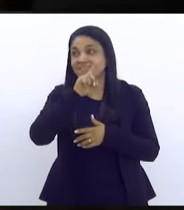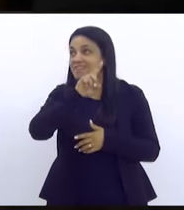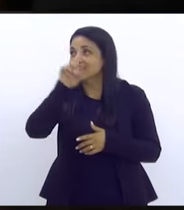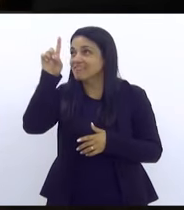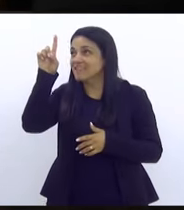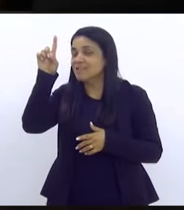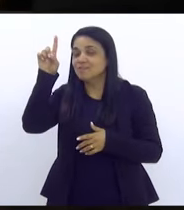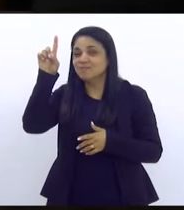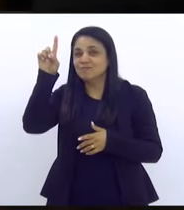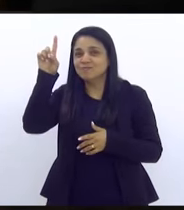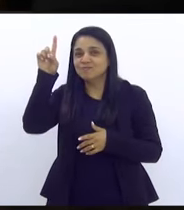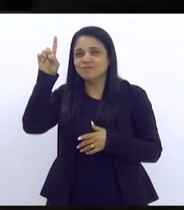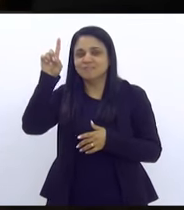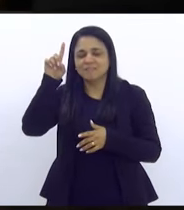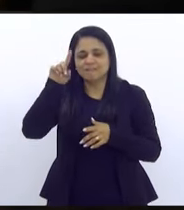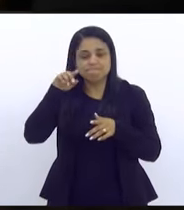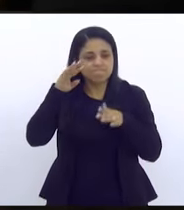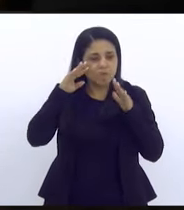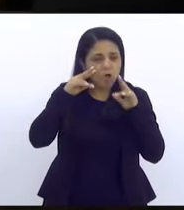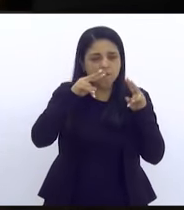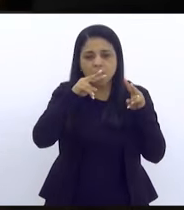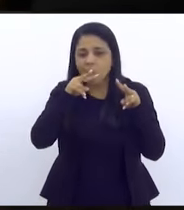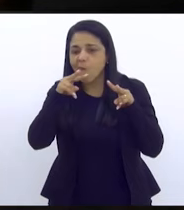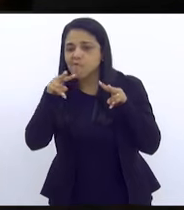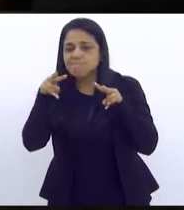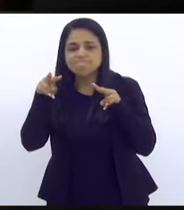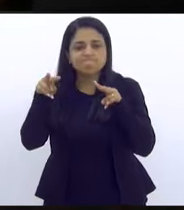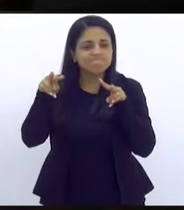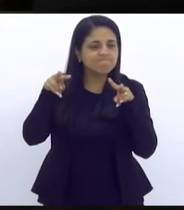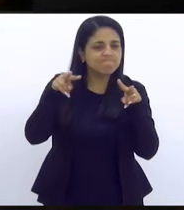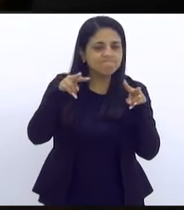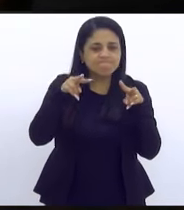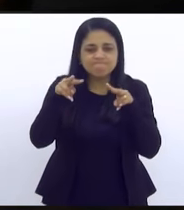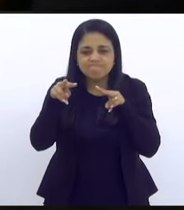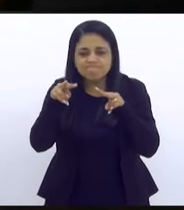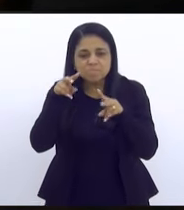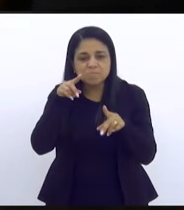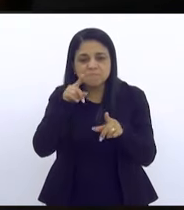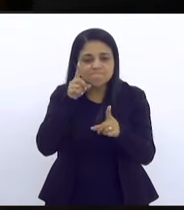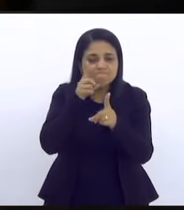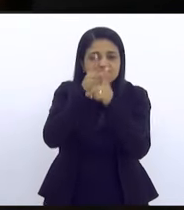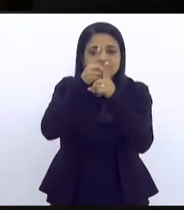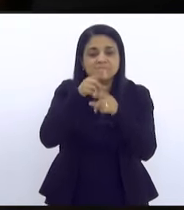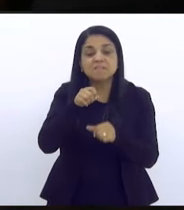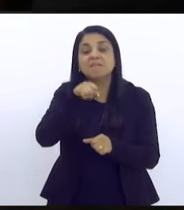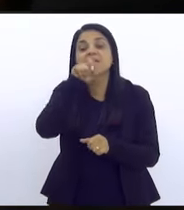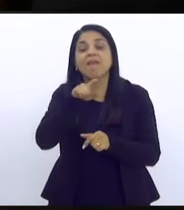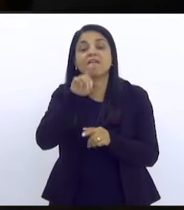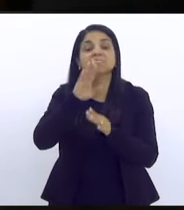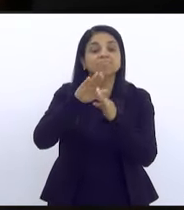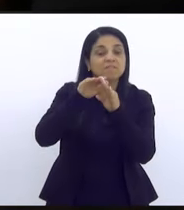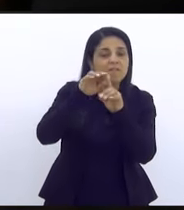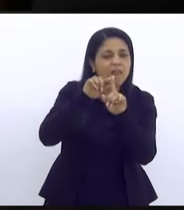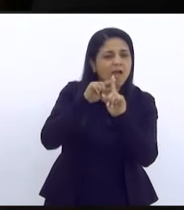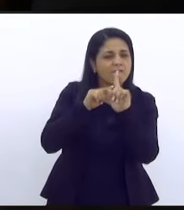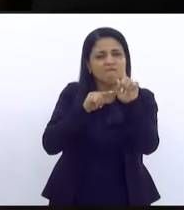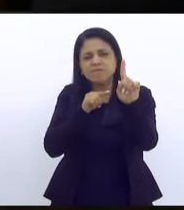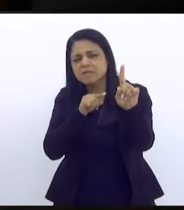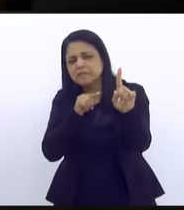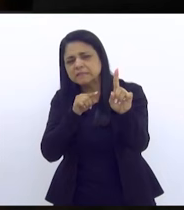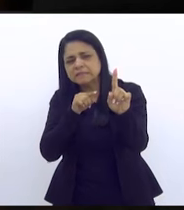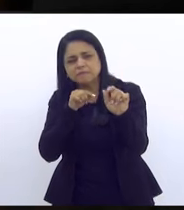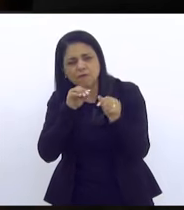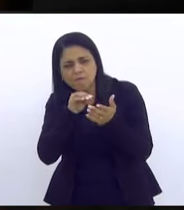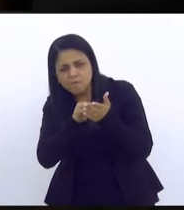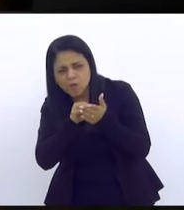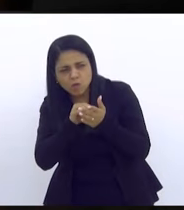aquela multidão na frente, ele fica esticando a cabeça para ver se vê quem está lá atrás. Ou se diz: será que não falta